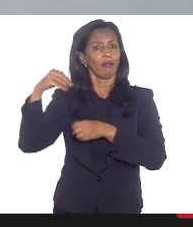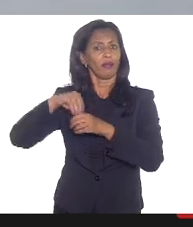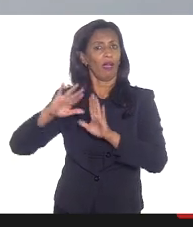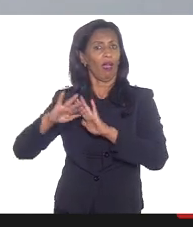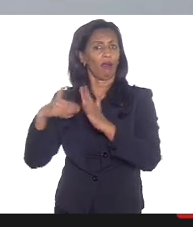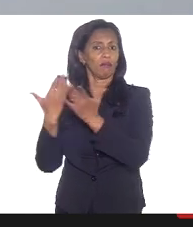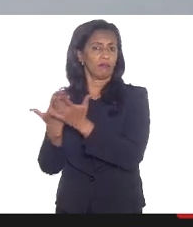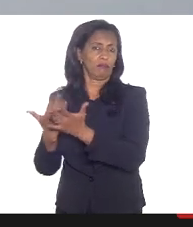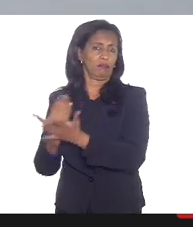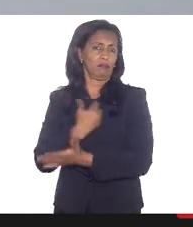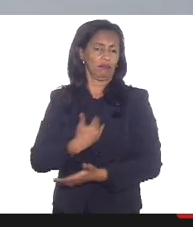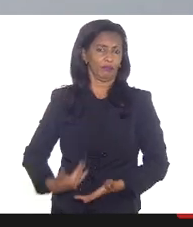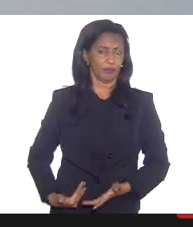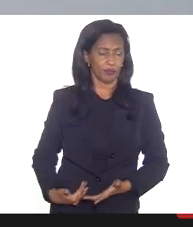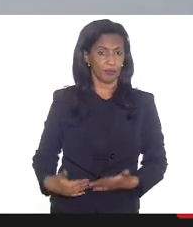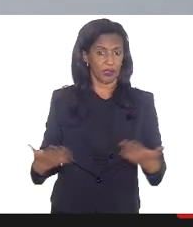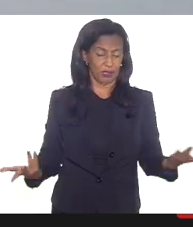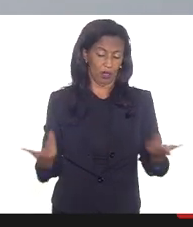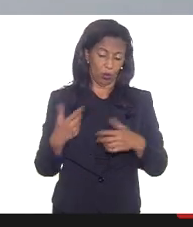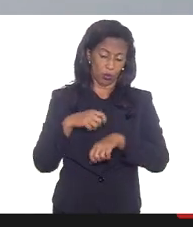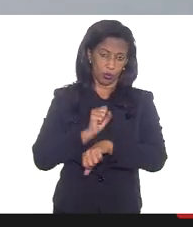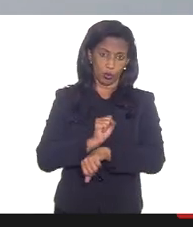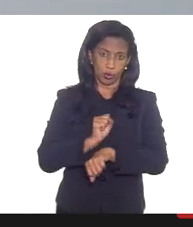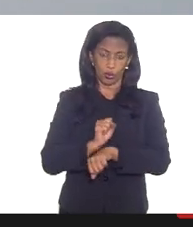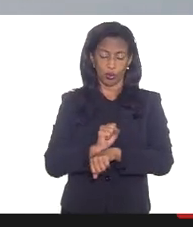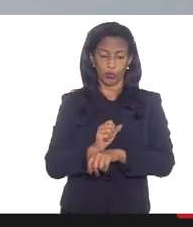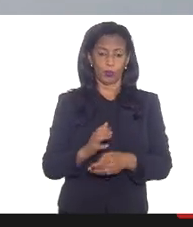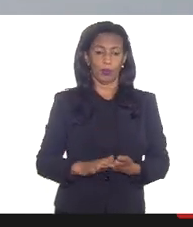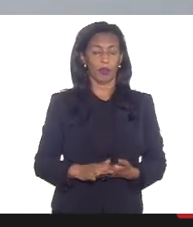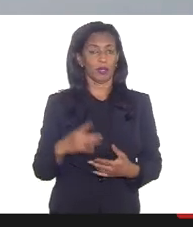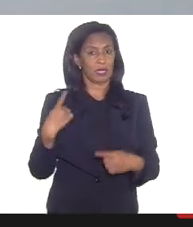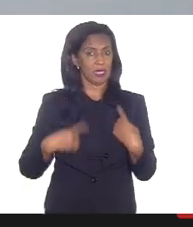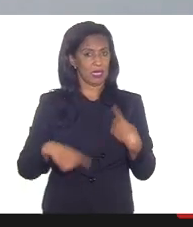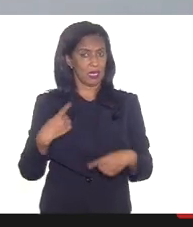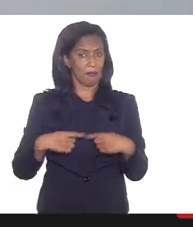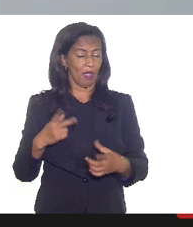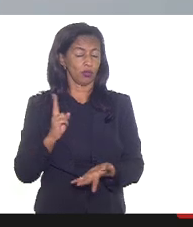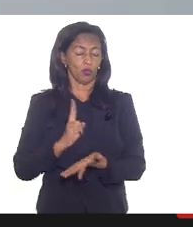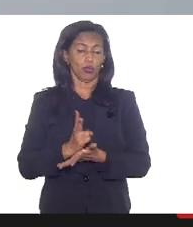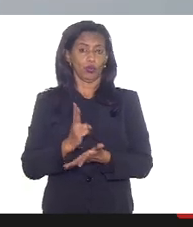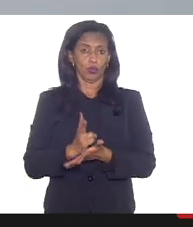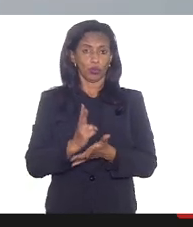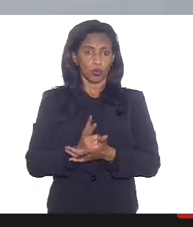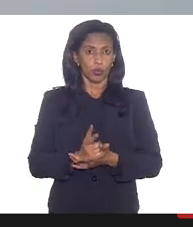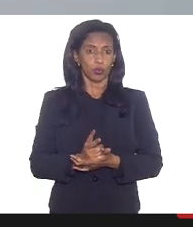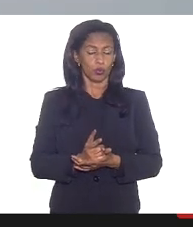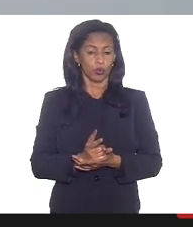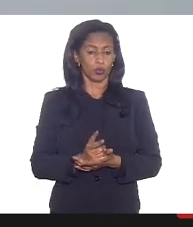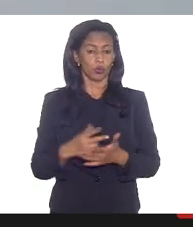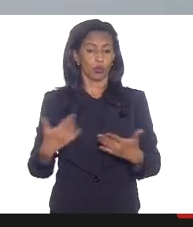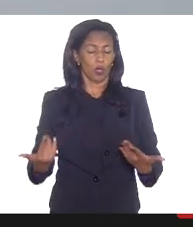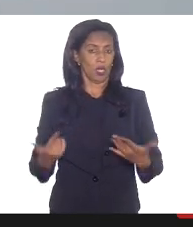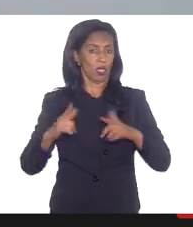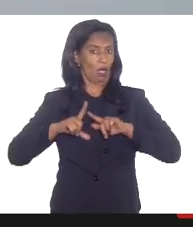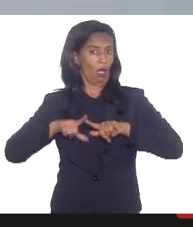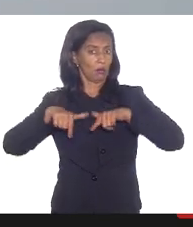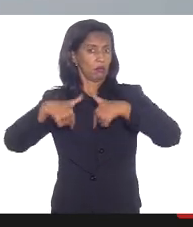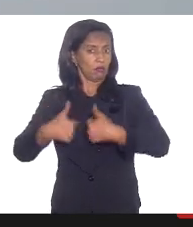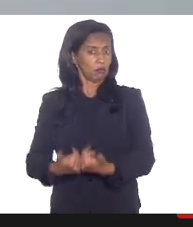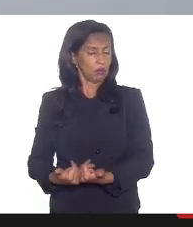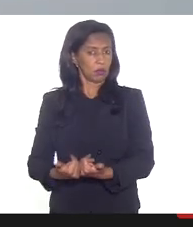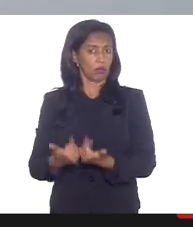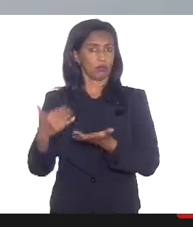públicas. Então, espero que esse debate aqui continue e que a próxima vez